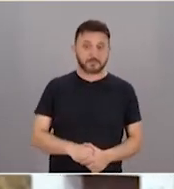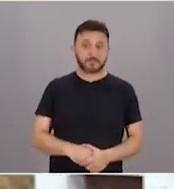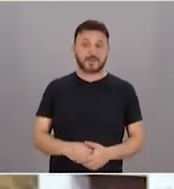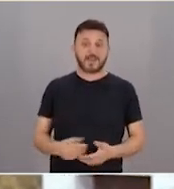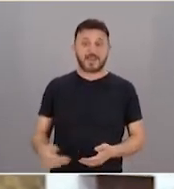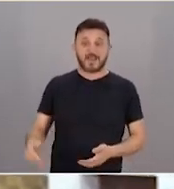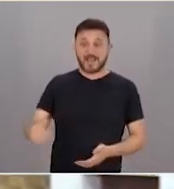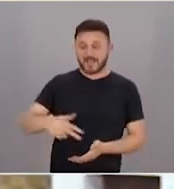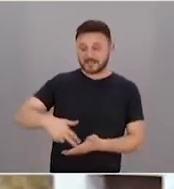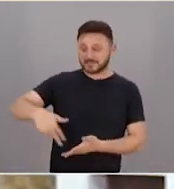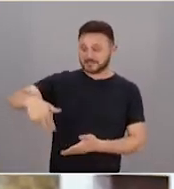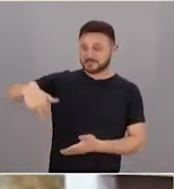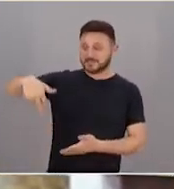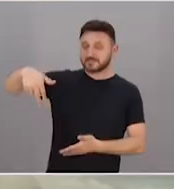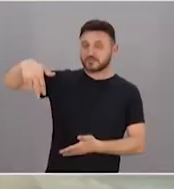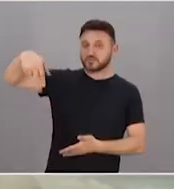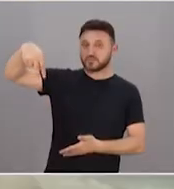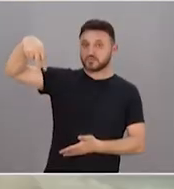quando, tendo